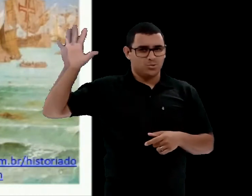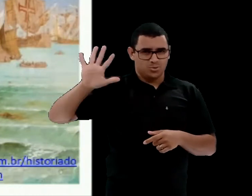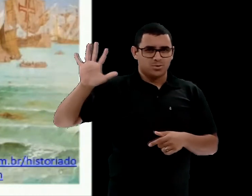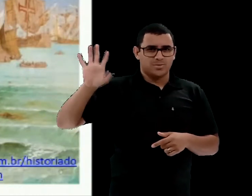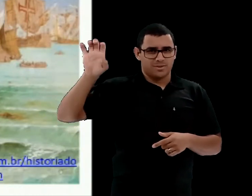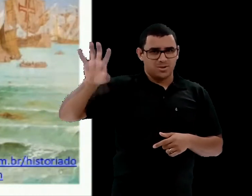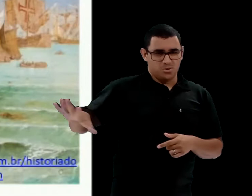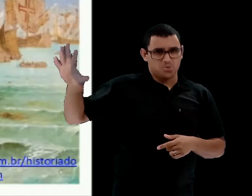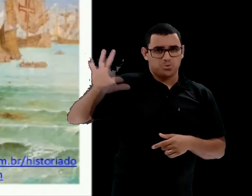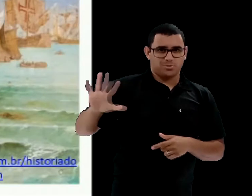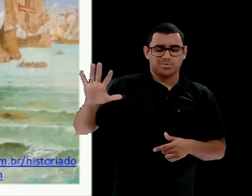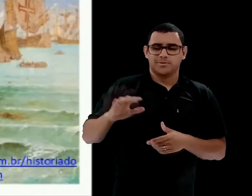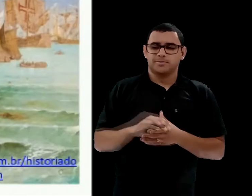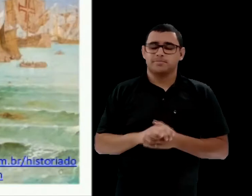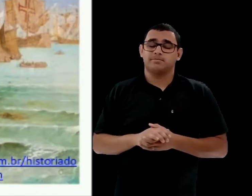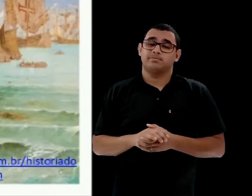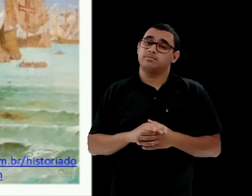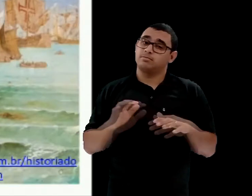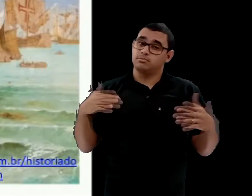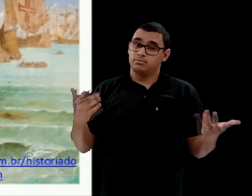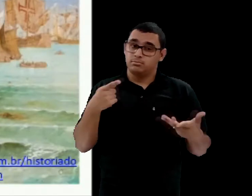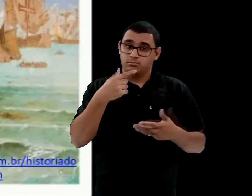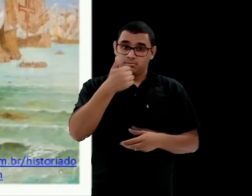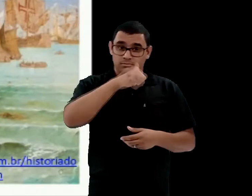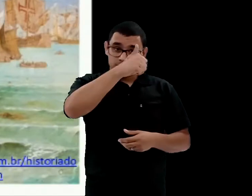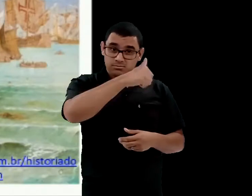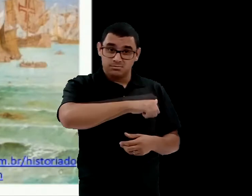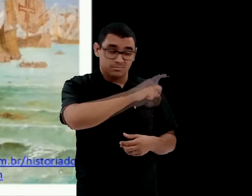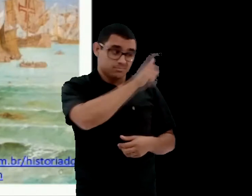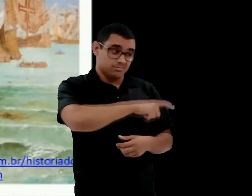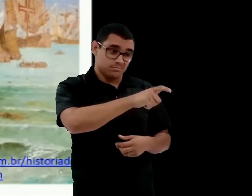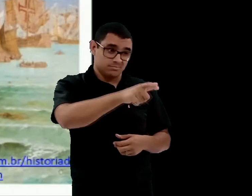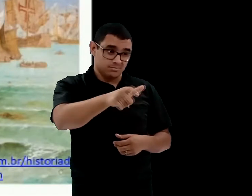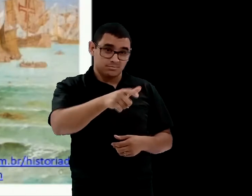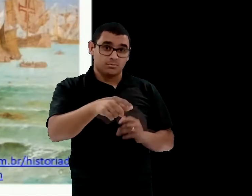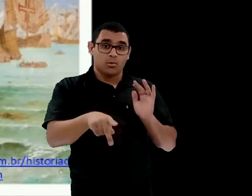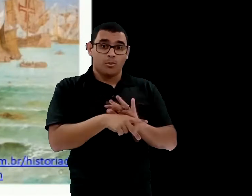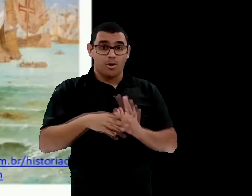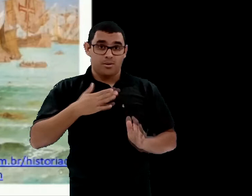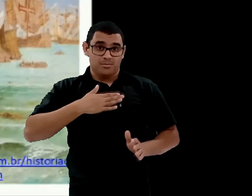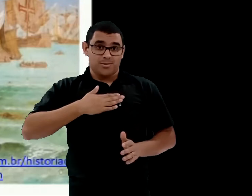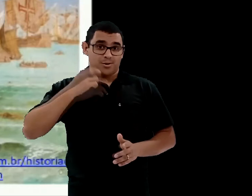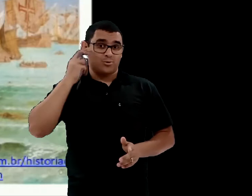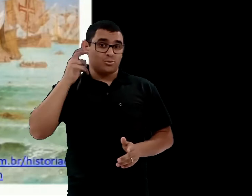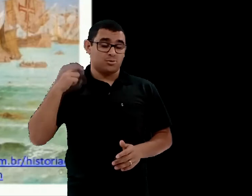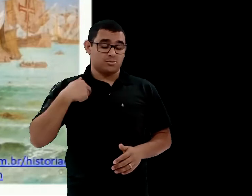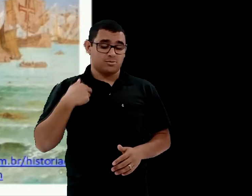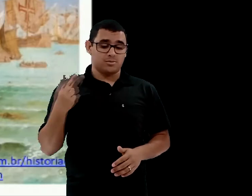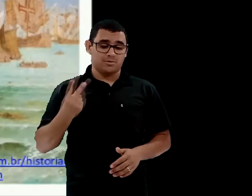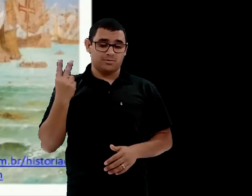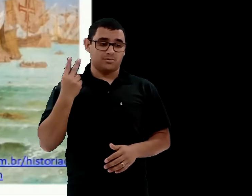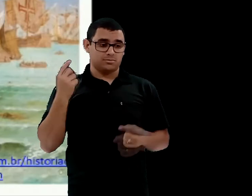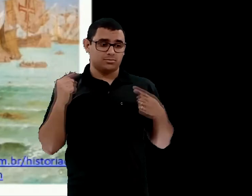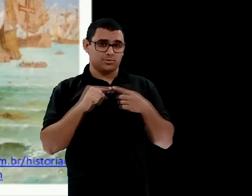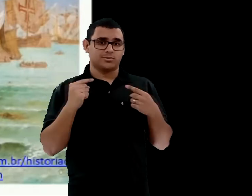europeus, mas então eles avaliaram esses povos de acordo com a sua cultura, com os